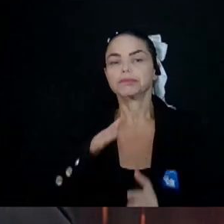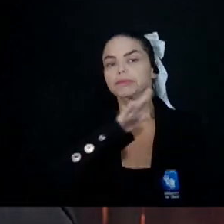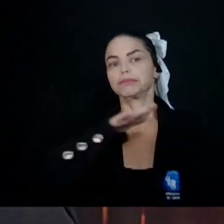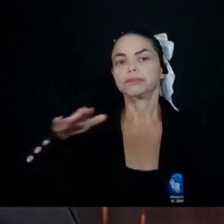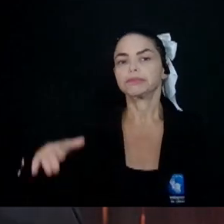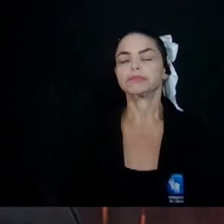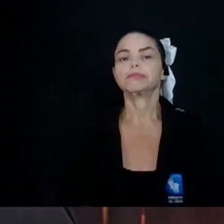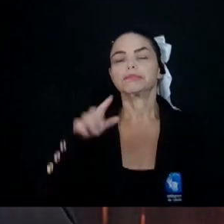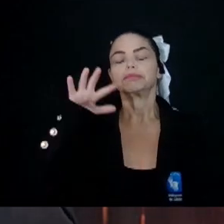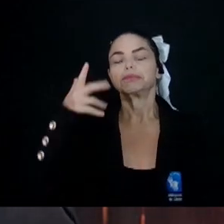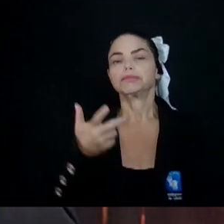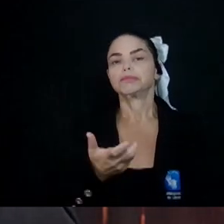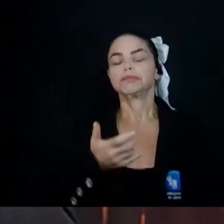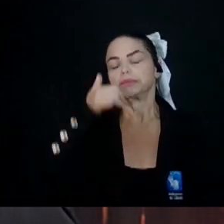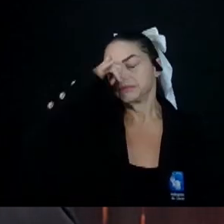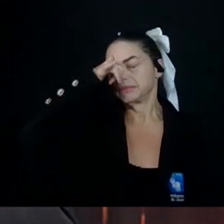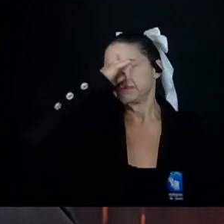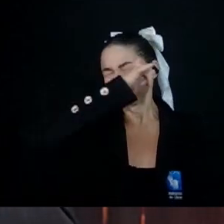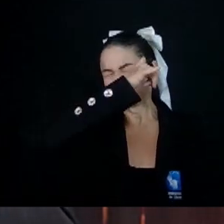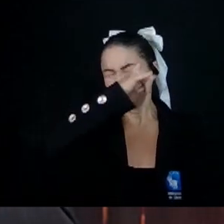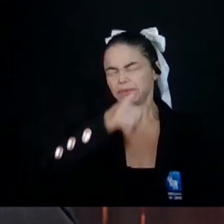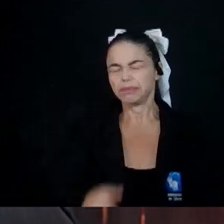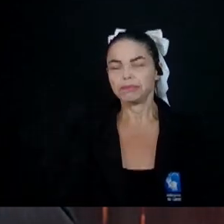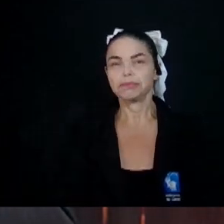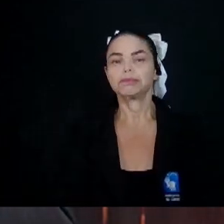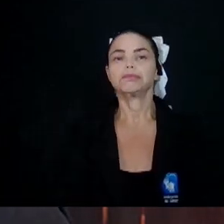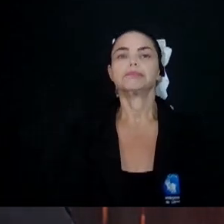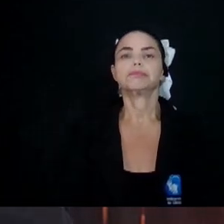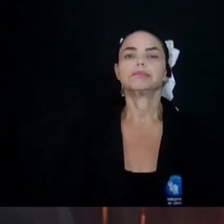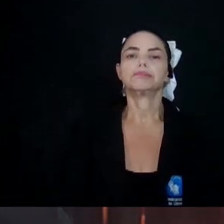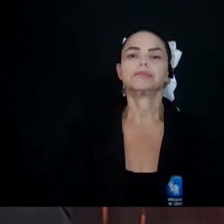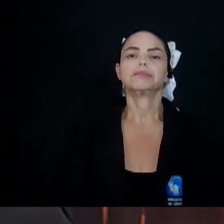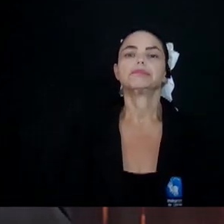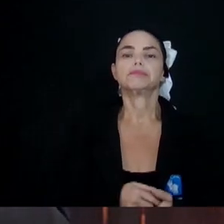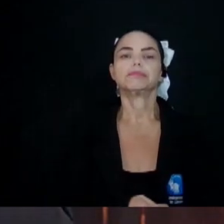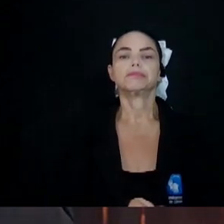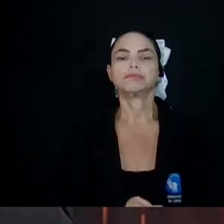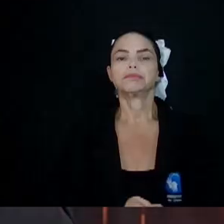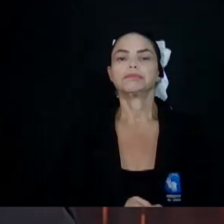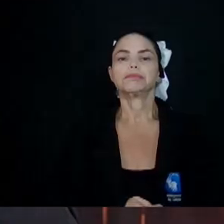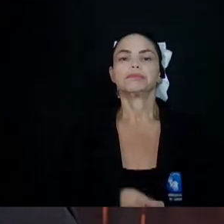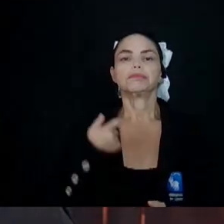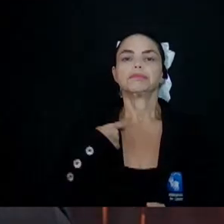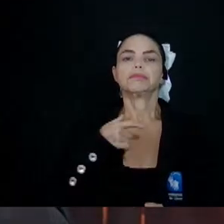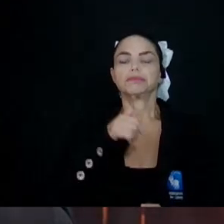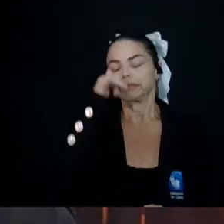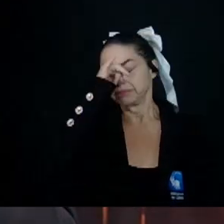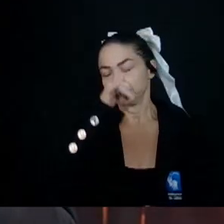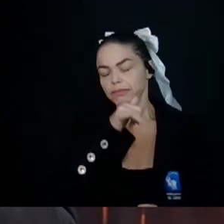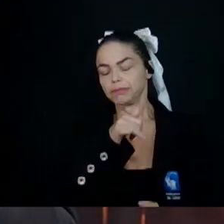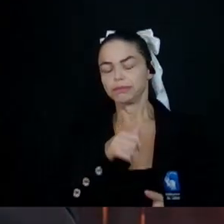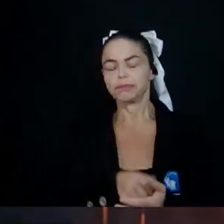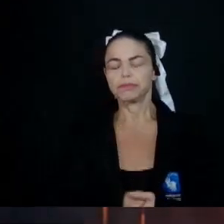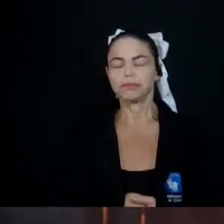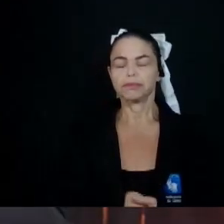acontece? Eles querem evitar uma coisa que a gente chama de o buraco do coelho, numa analogia a Alice no País